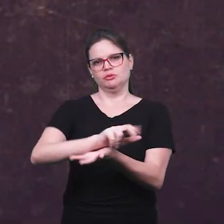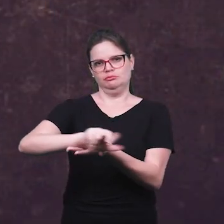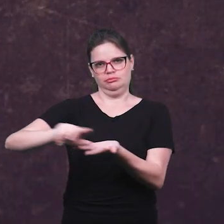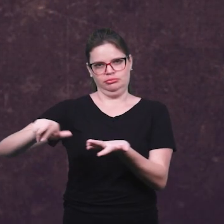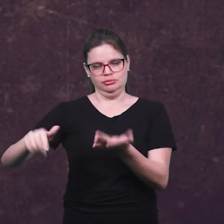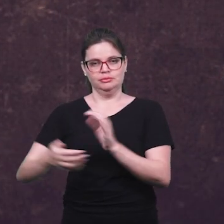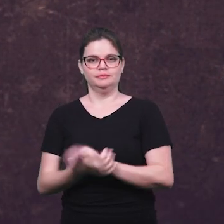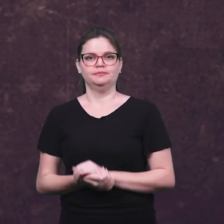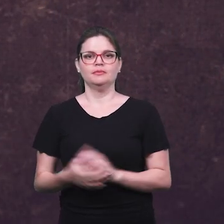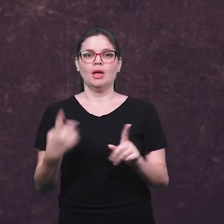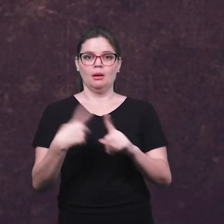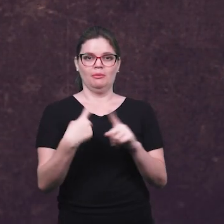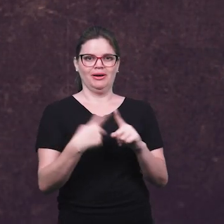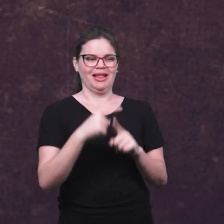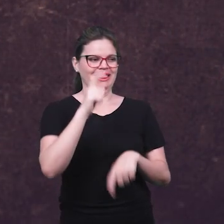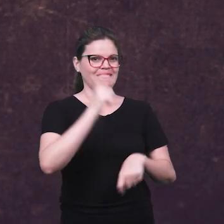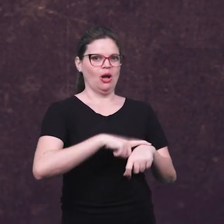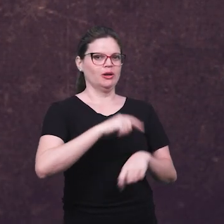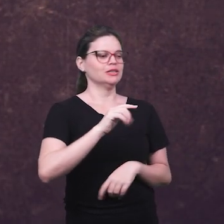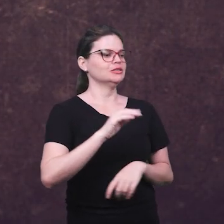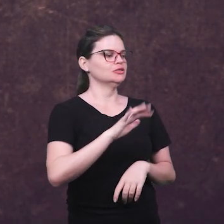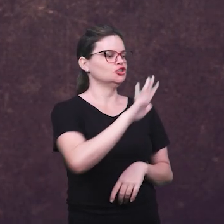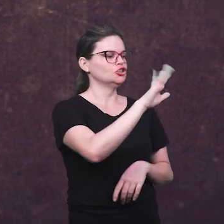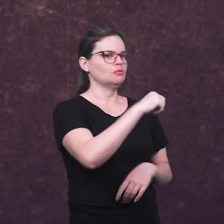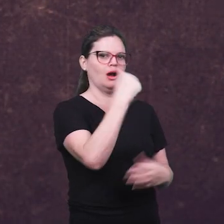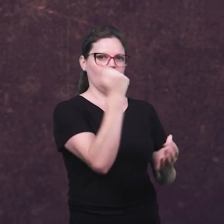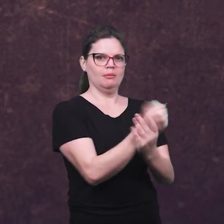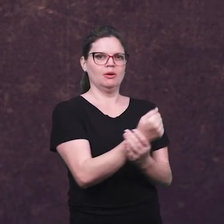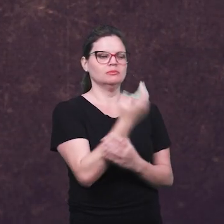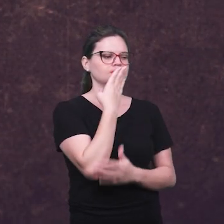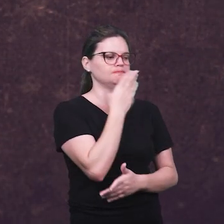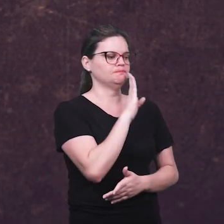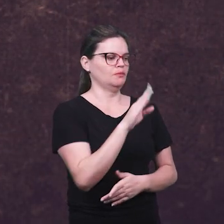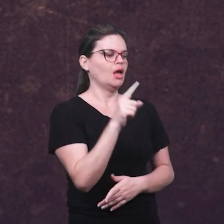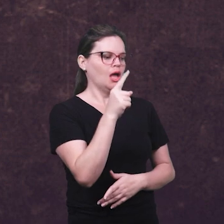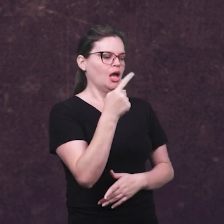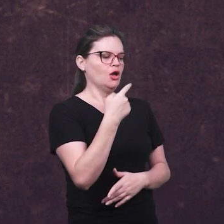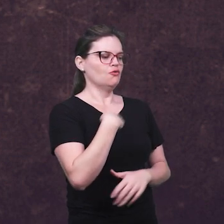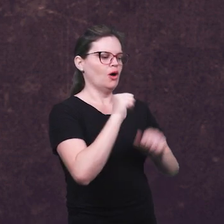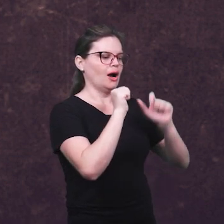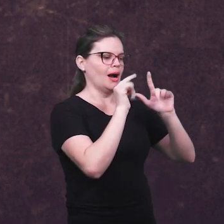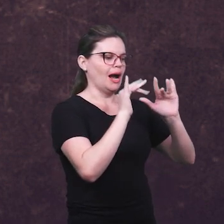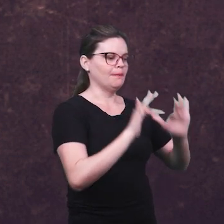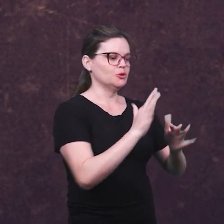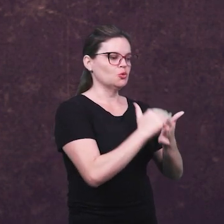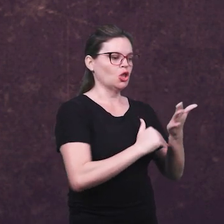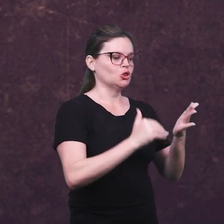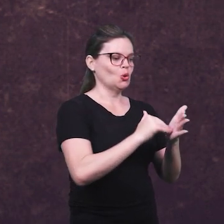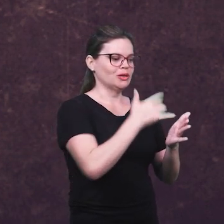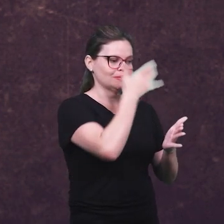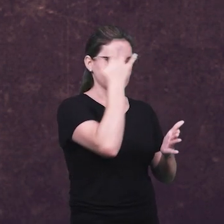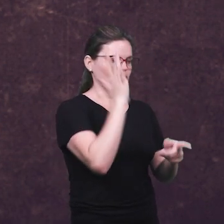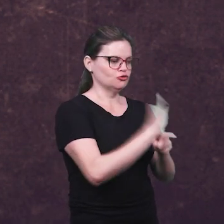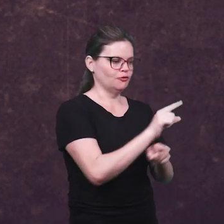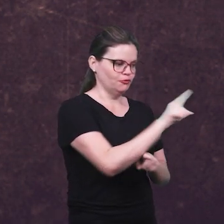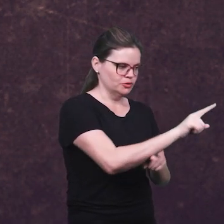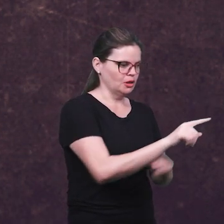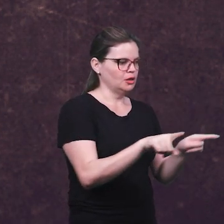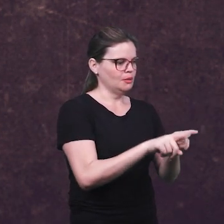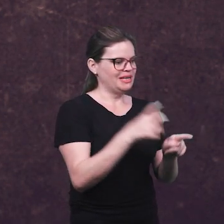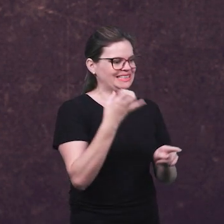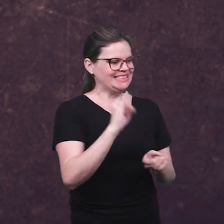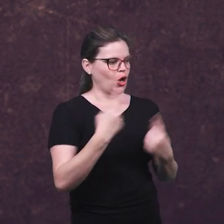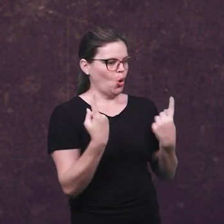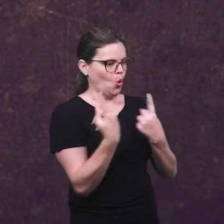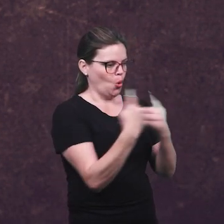Senhor disse que abençoaria aqueles que abençoassem a Abraão, que amaldiçoaria aqueles que o amaldiçoaram, e o Senhor disse